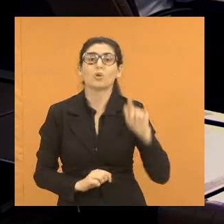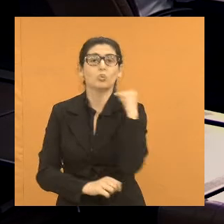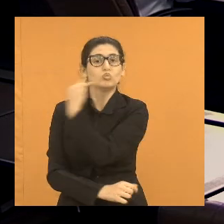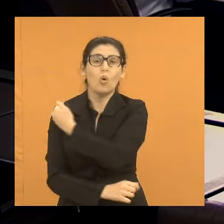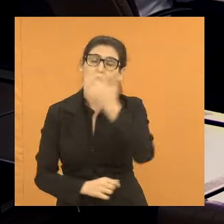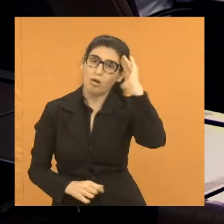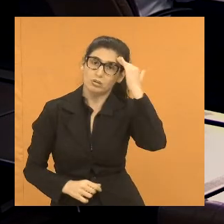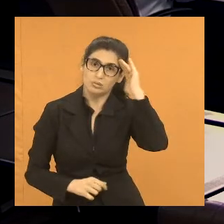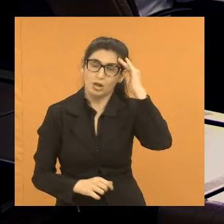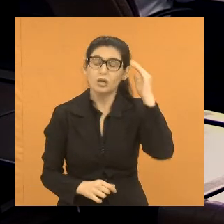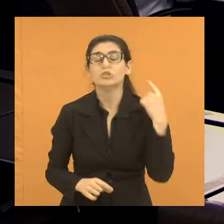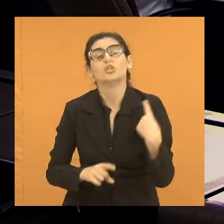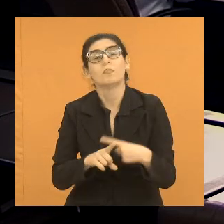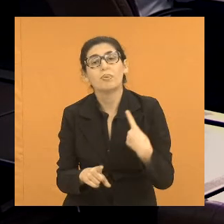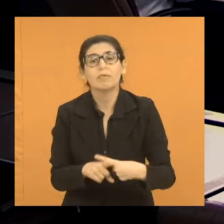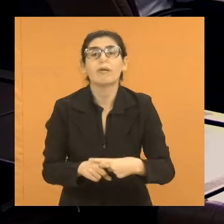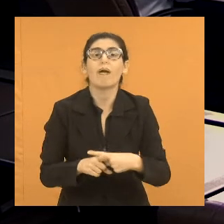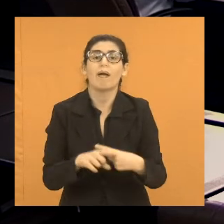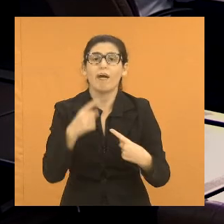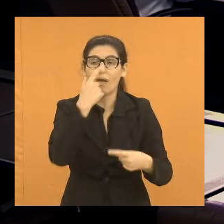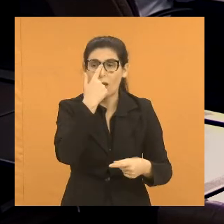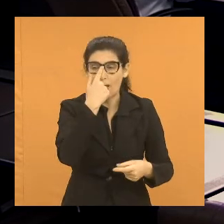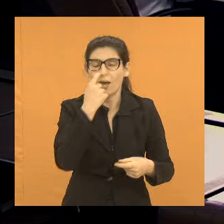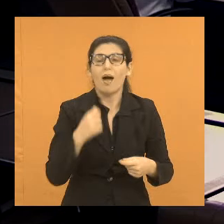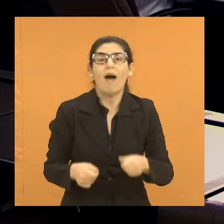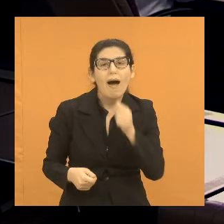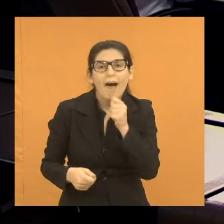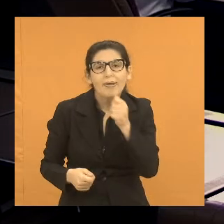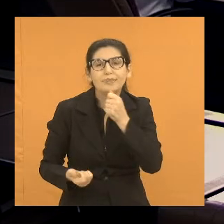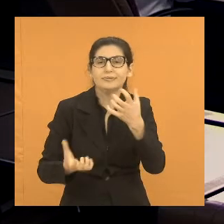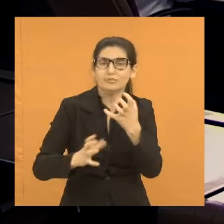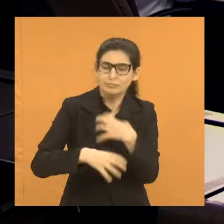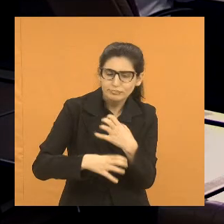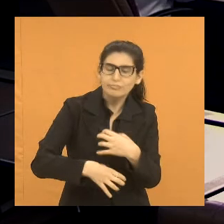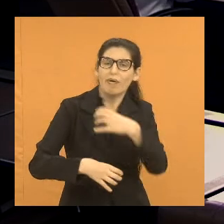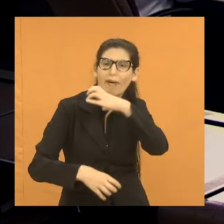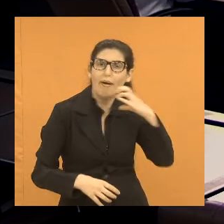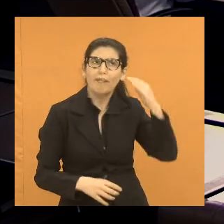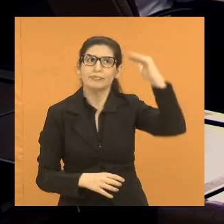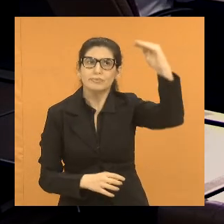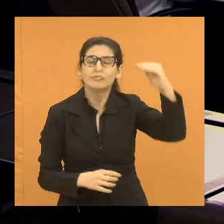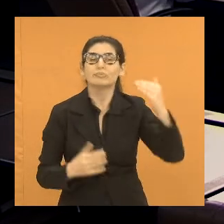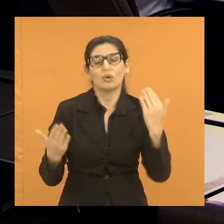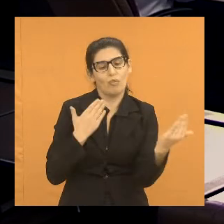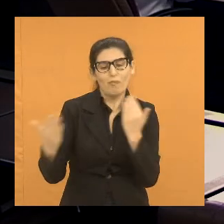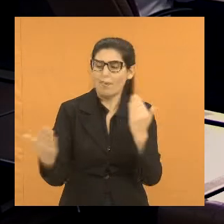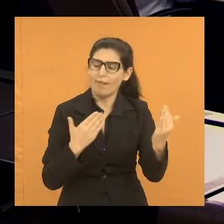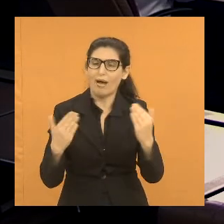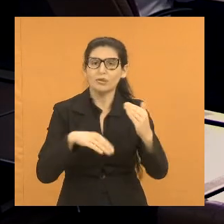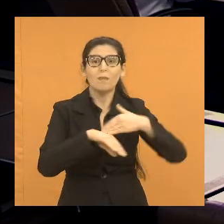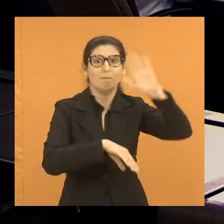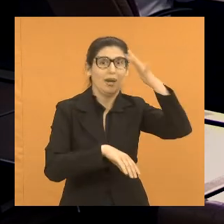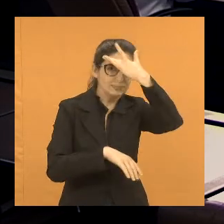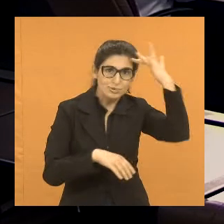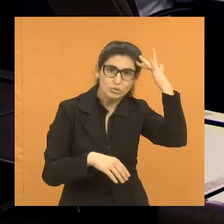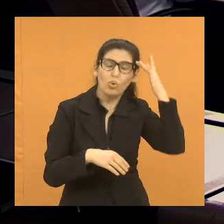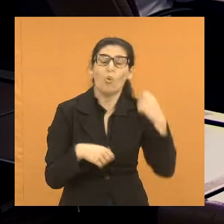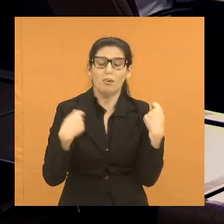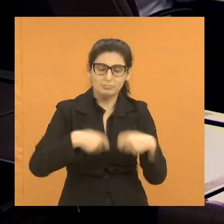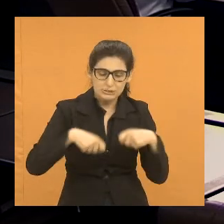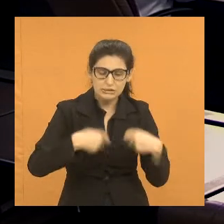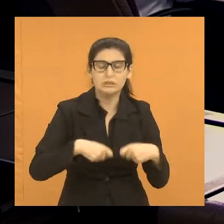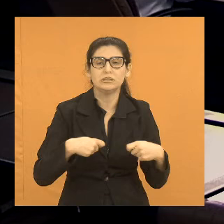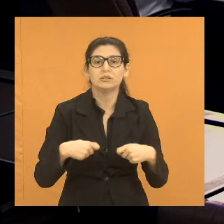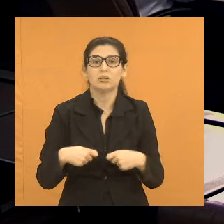entendimento que era porque estava instalando, porque o número de atendimento de adultos é muito maior do que de criança, mas agora a